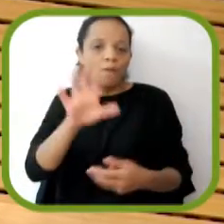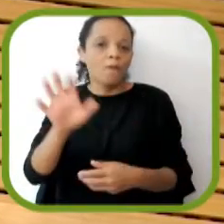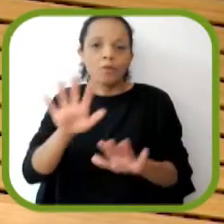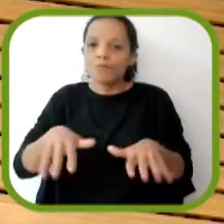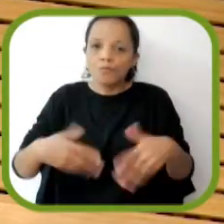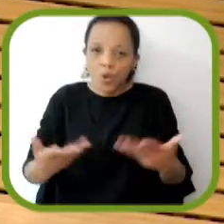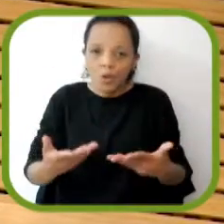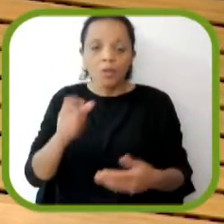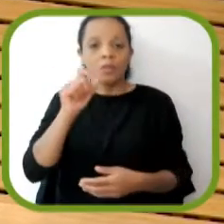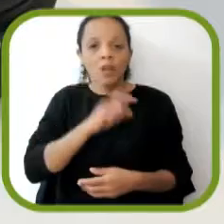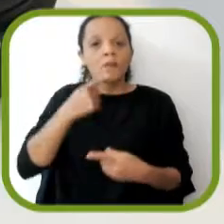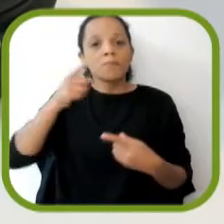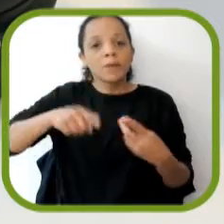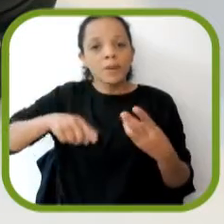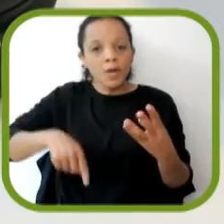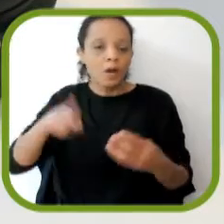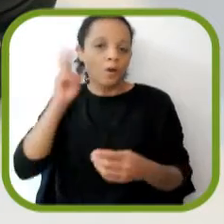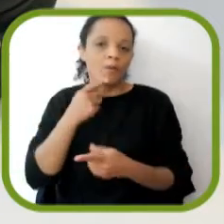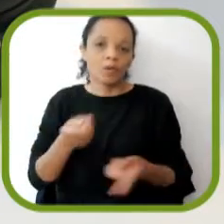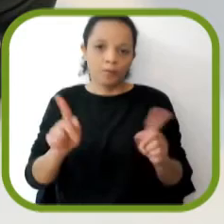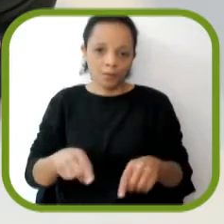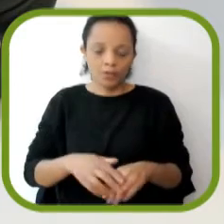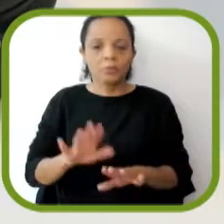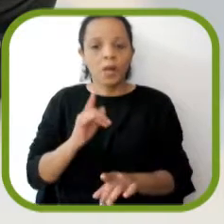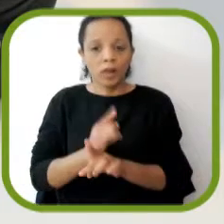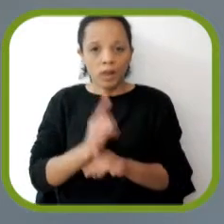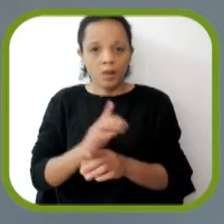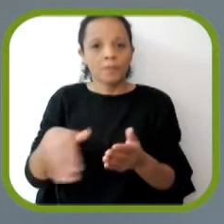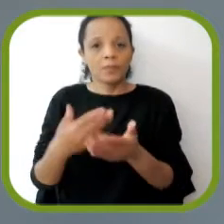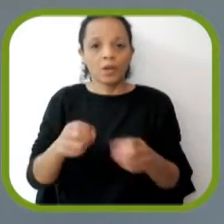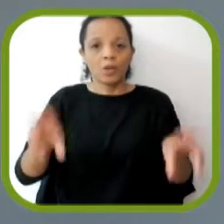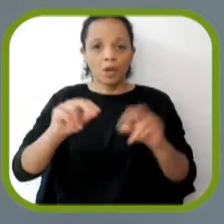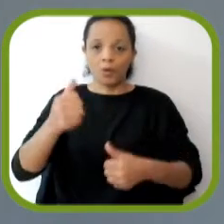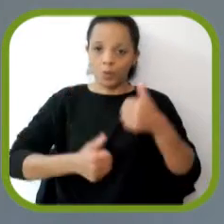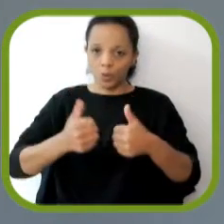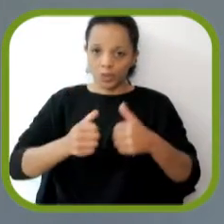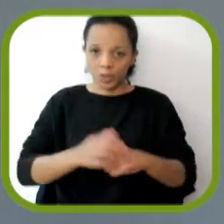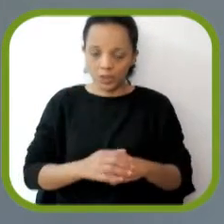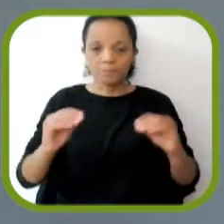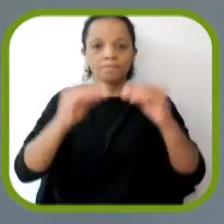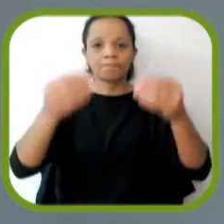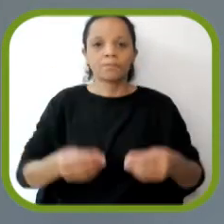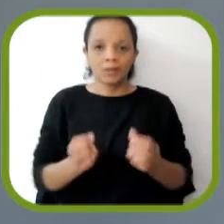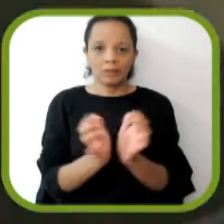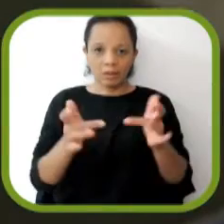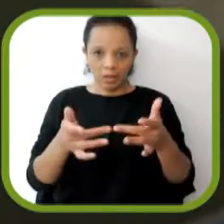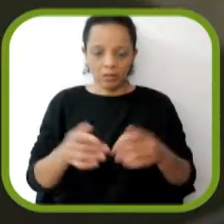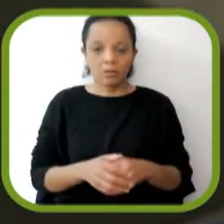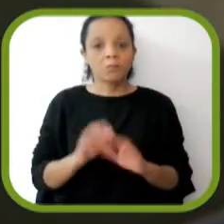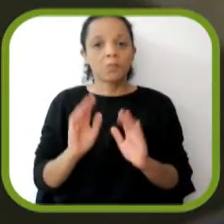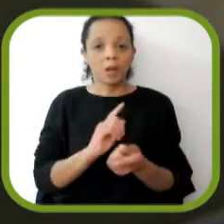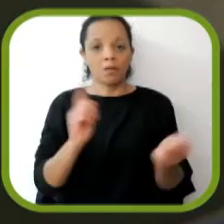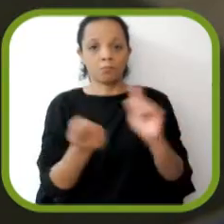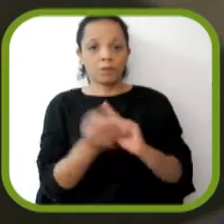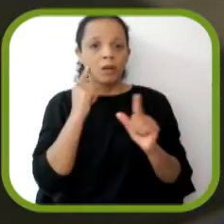hora, de qualquer maneira, podendo ser repetida a escuta. No entanto, também trouxe uma nova concorrência, as plataformas